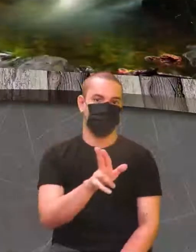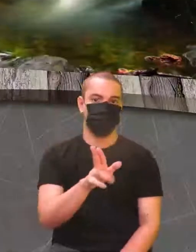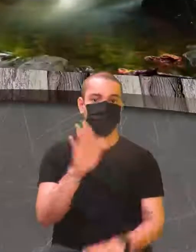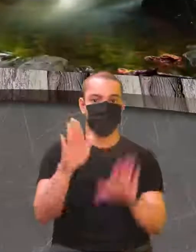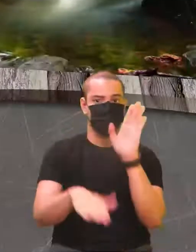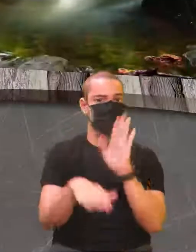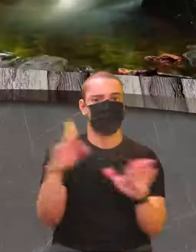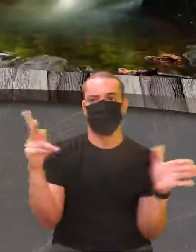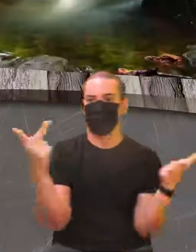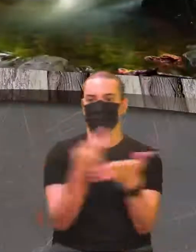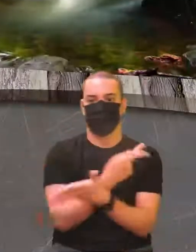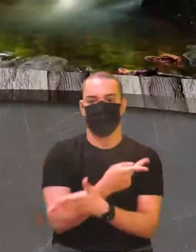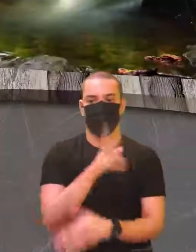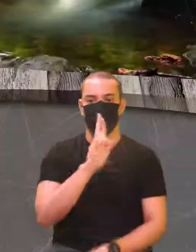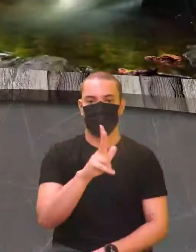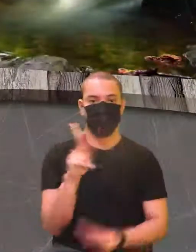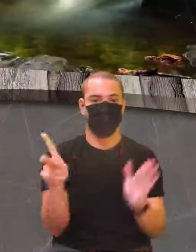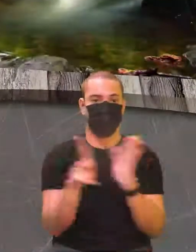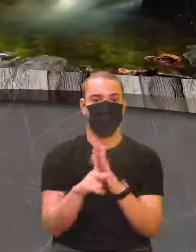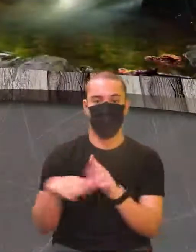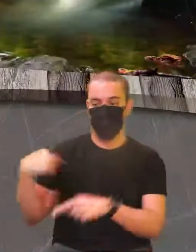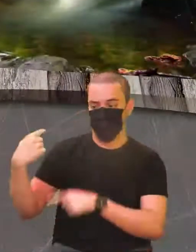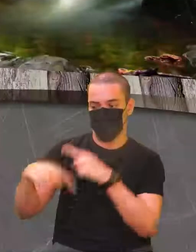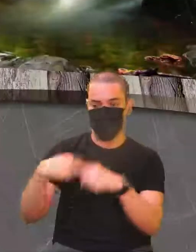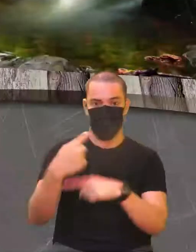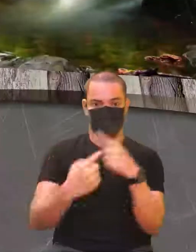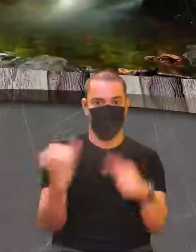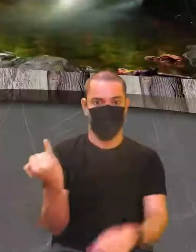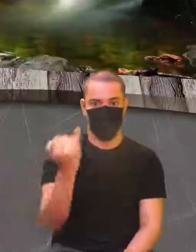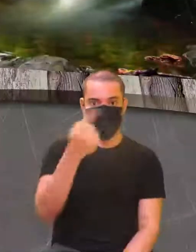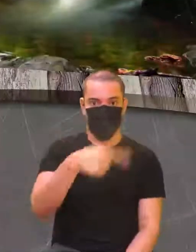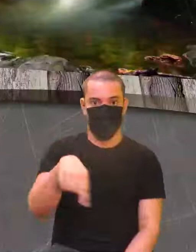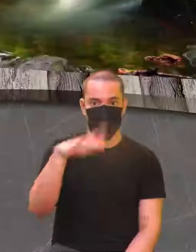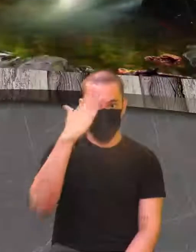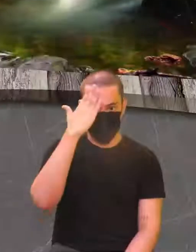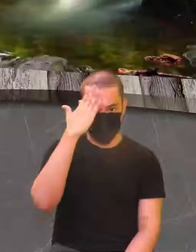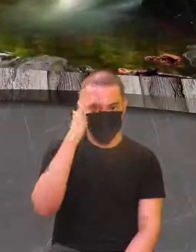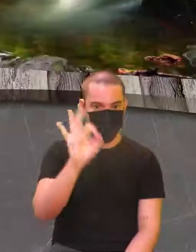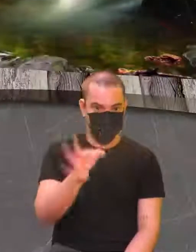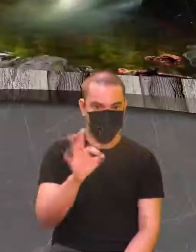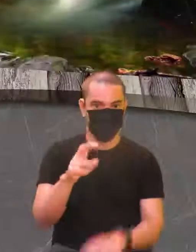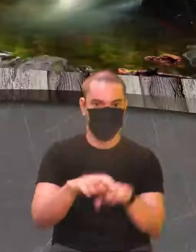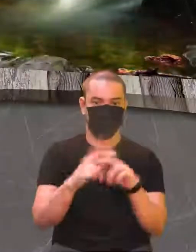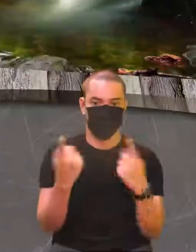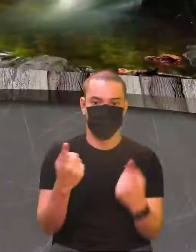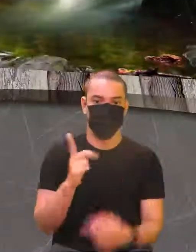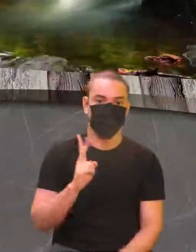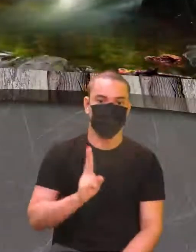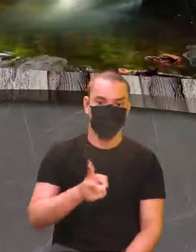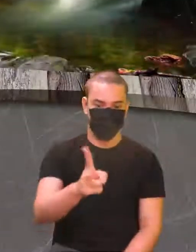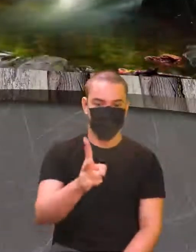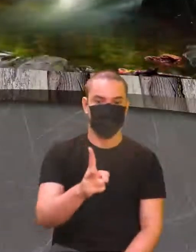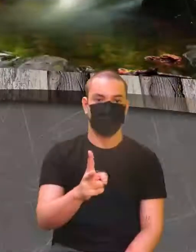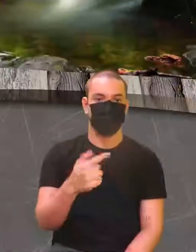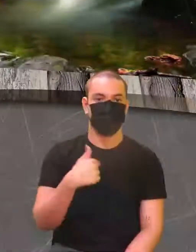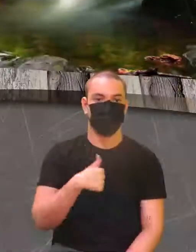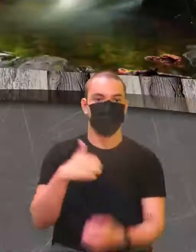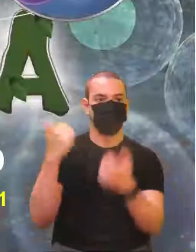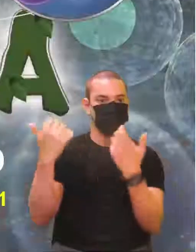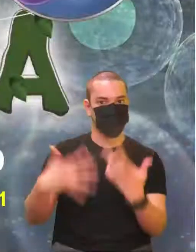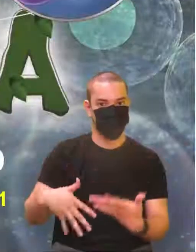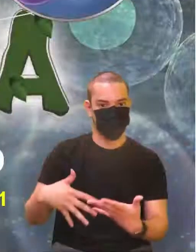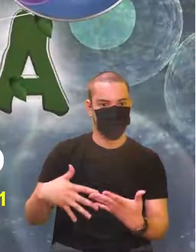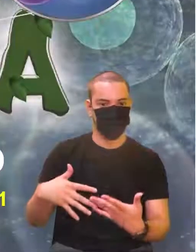não fazem parte de um conjunto de heranças. É importante você saber isso. Beleza? Mas vamos lá, professora? Vamos jogar no quadro. Falei demais.